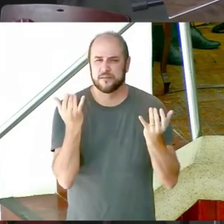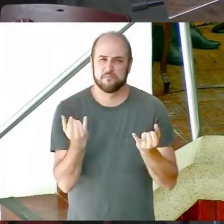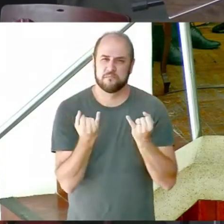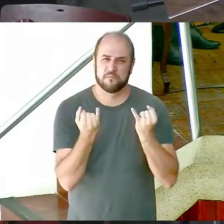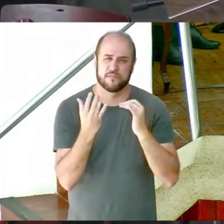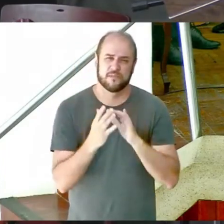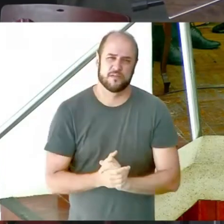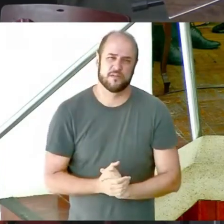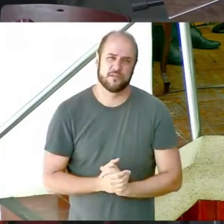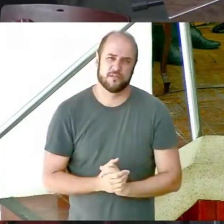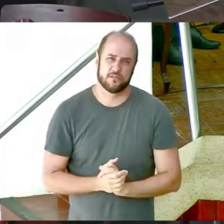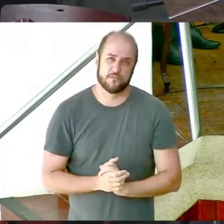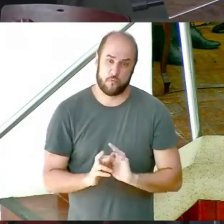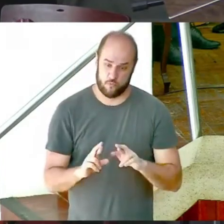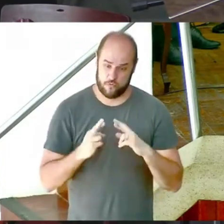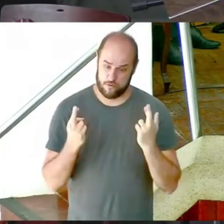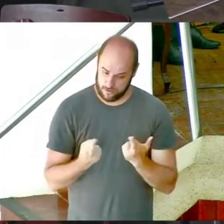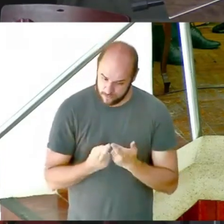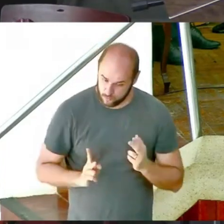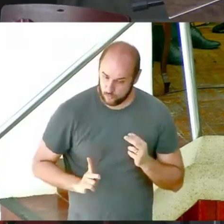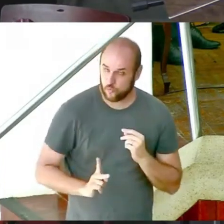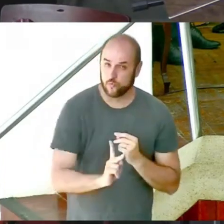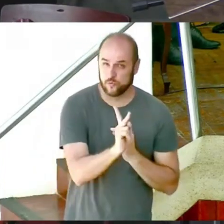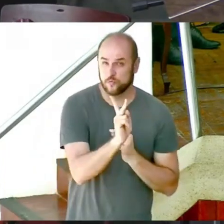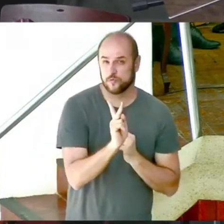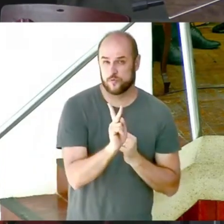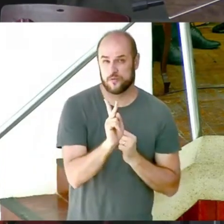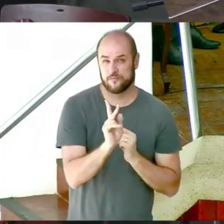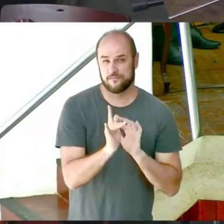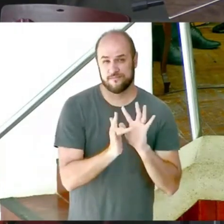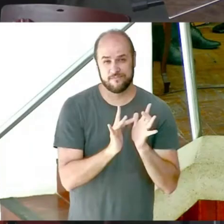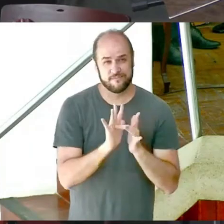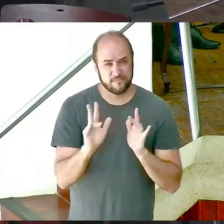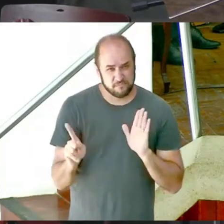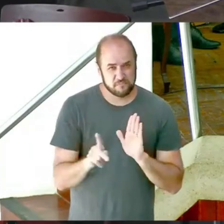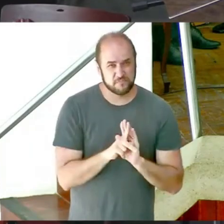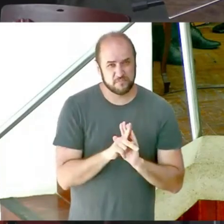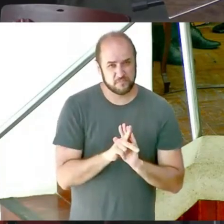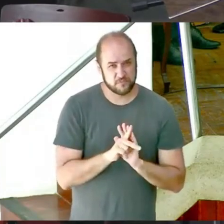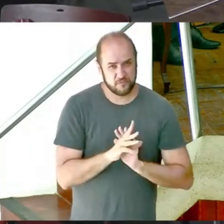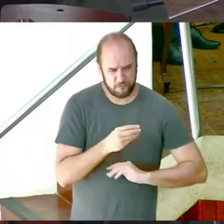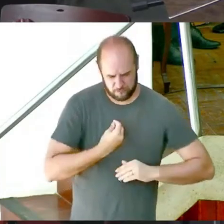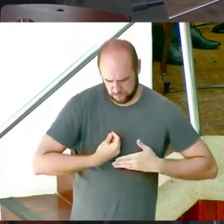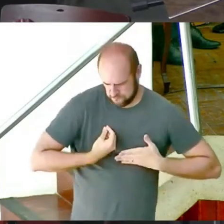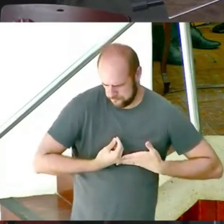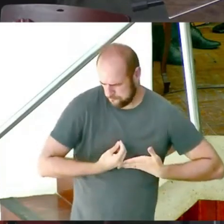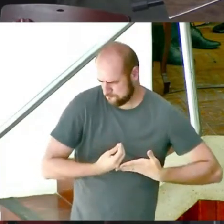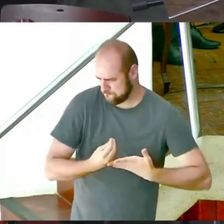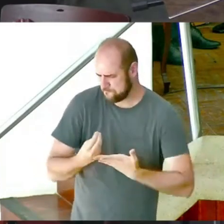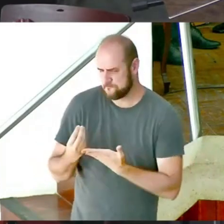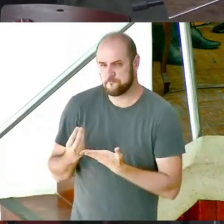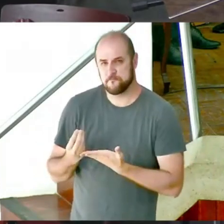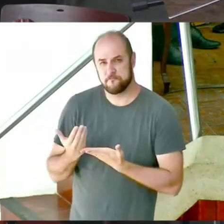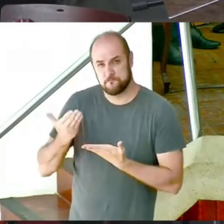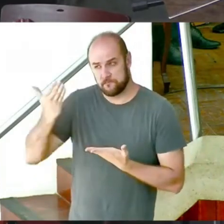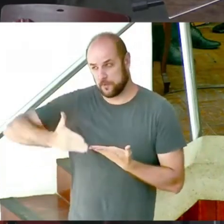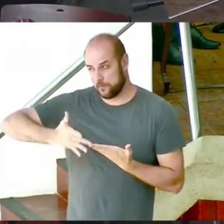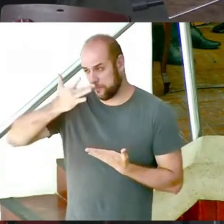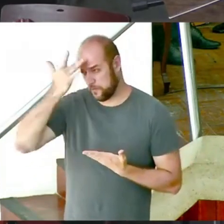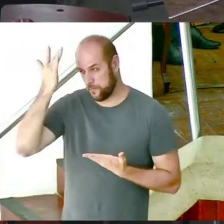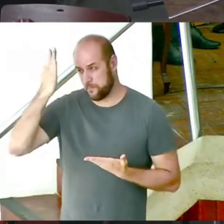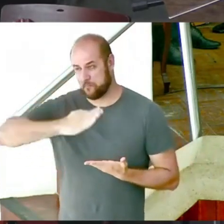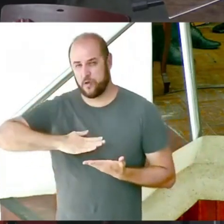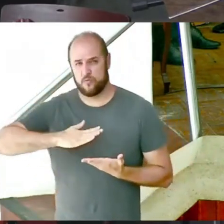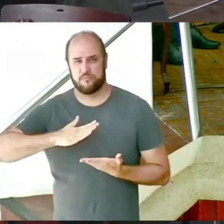Para o avanço do reino, ele se entrega como uma ovelha muda perante os seus matadores, os